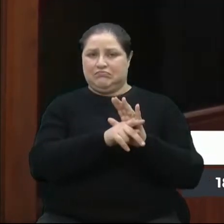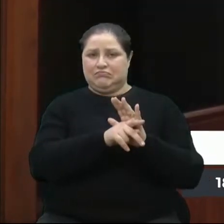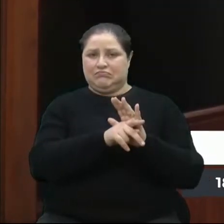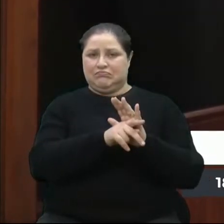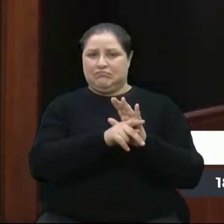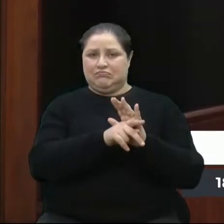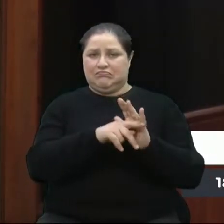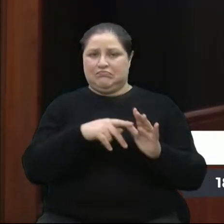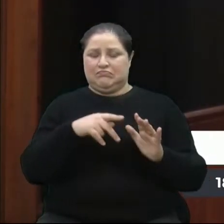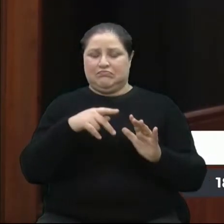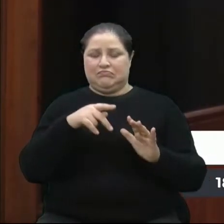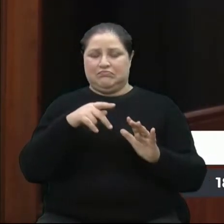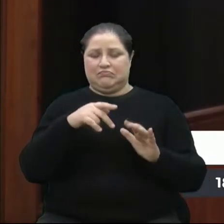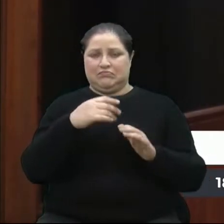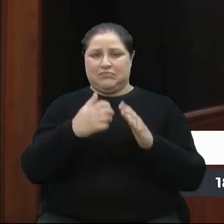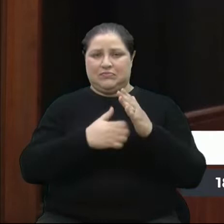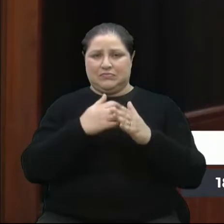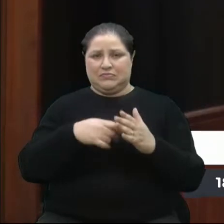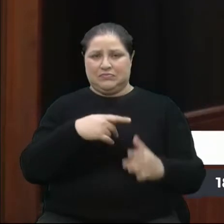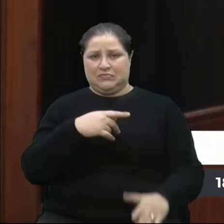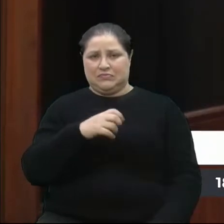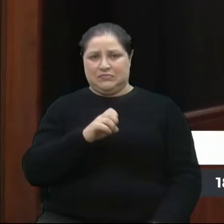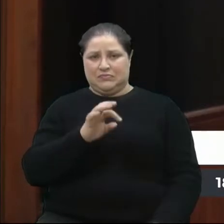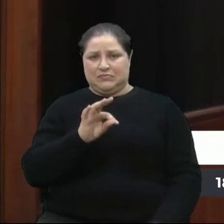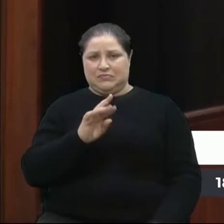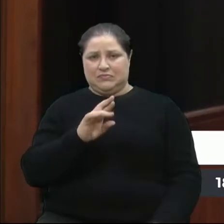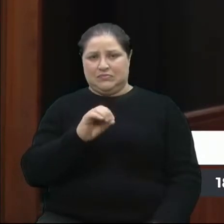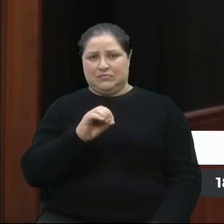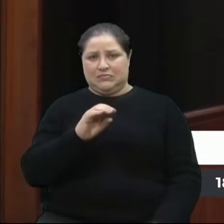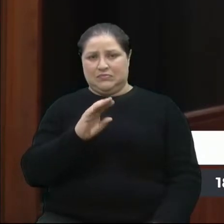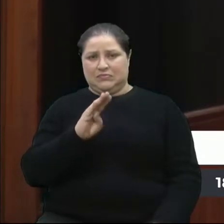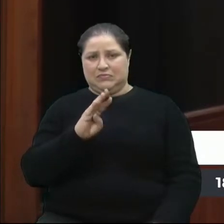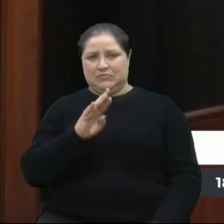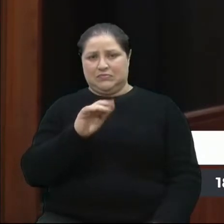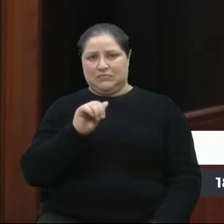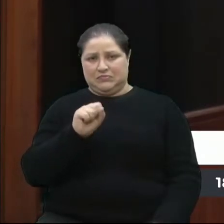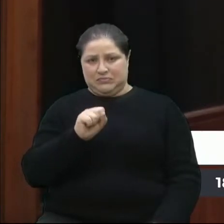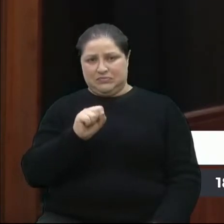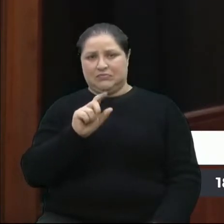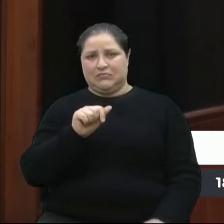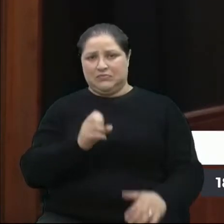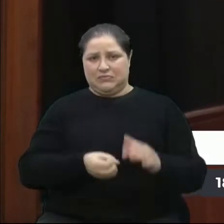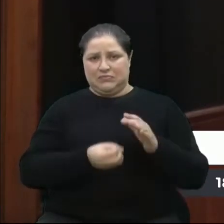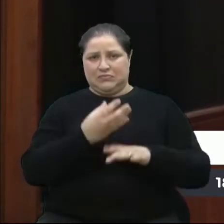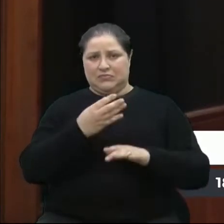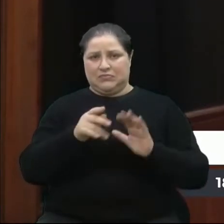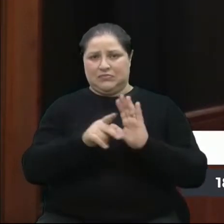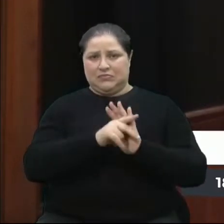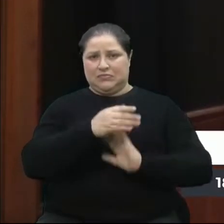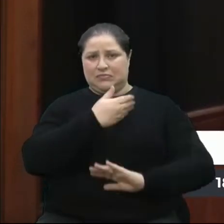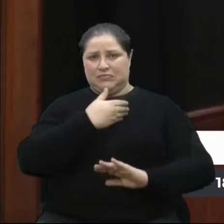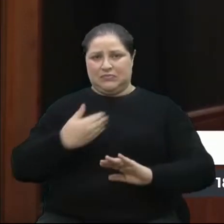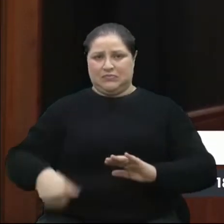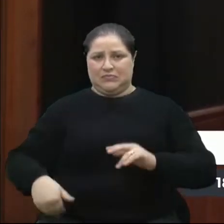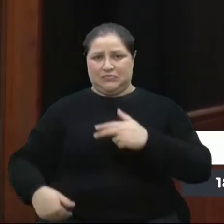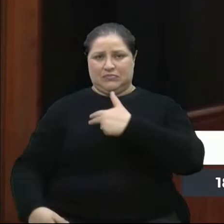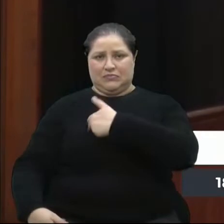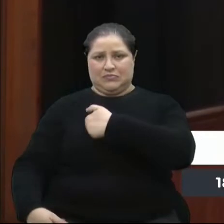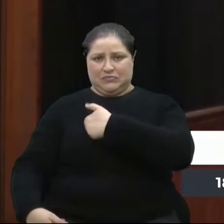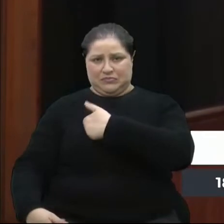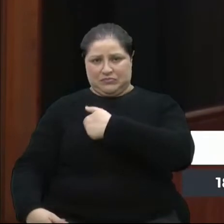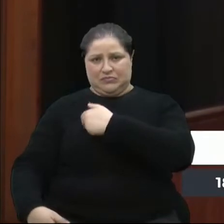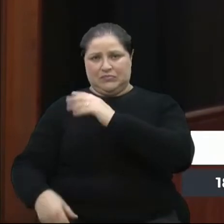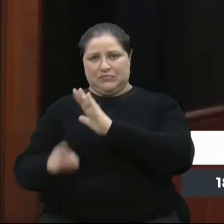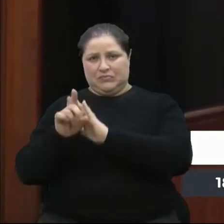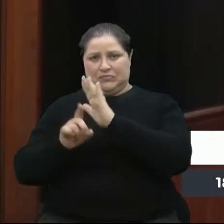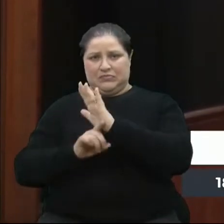pelo Getúlio na década de 50, é uma empresa de extrema importância, e que, enquanto se precifica